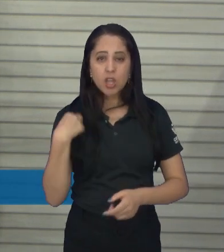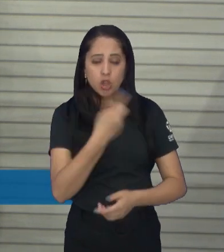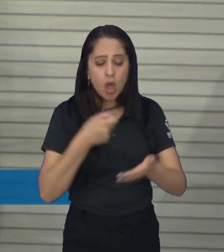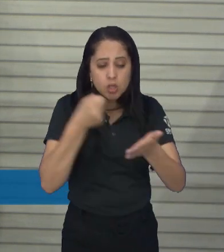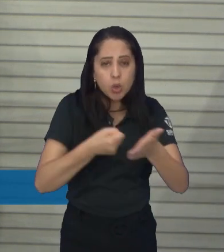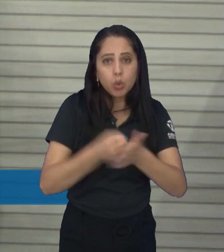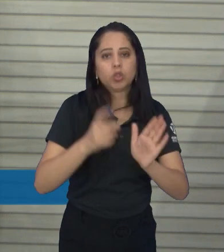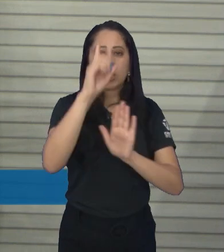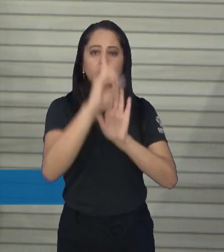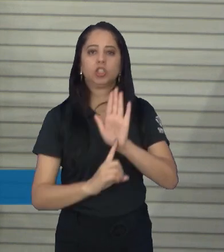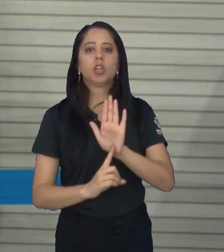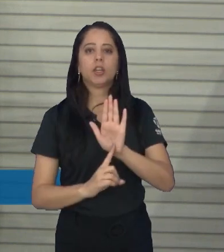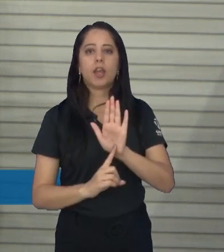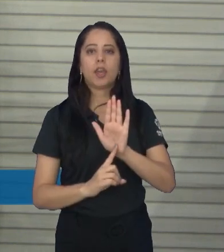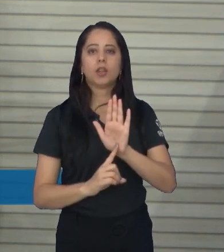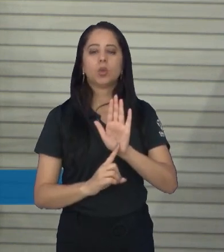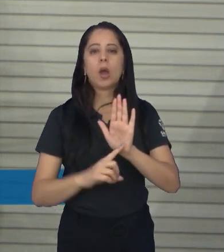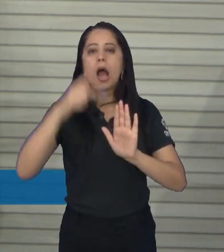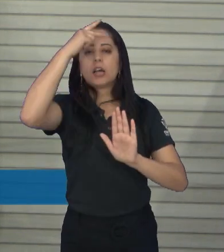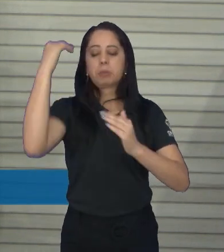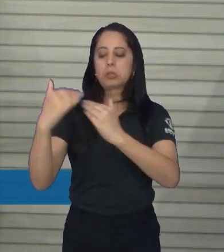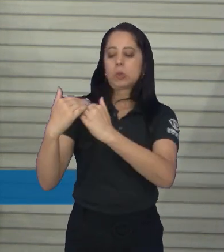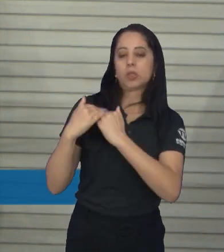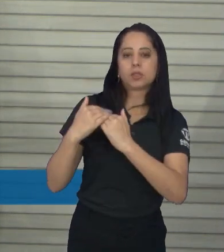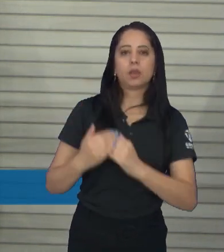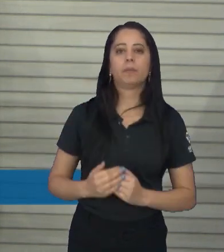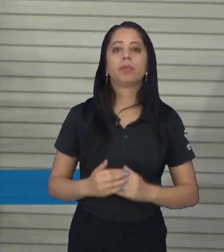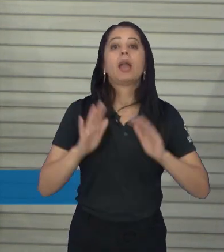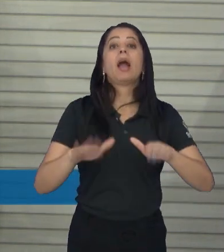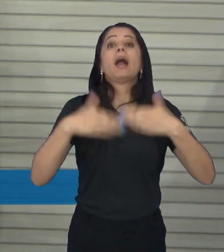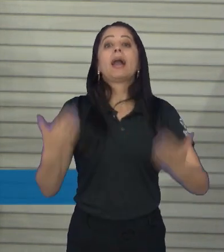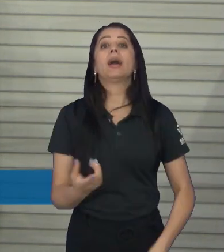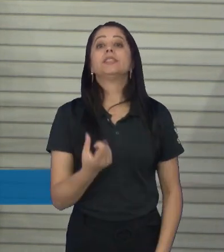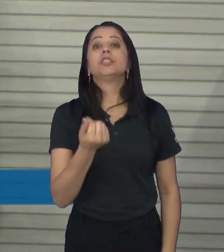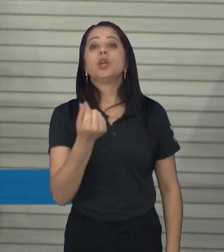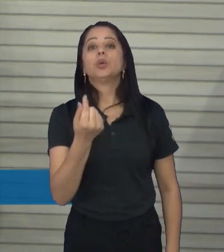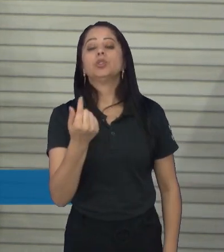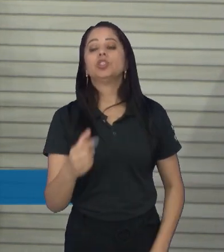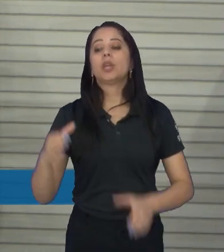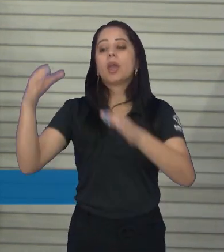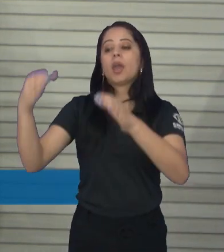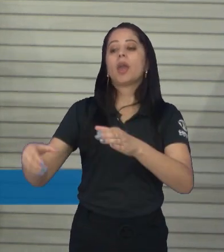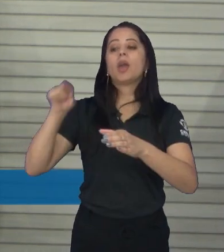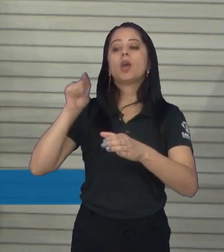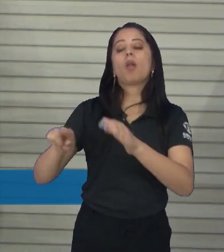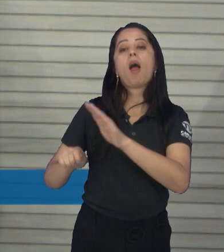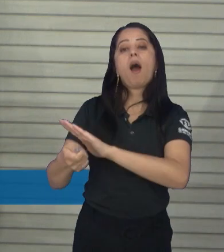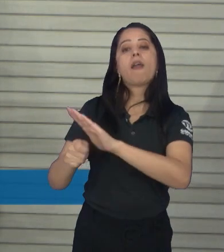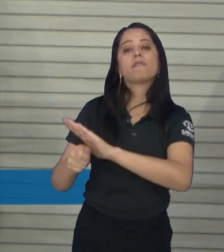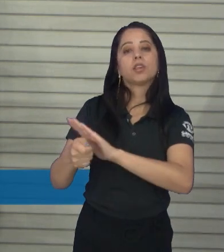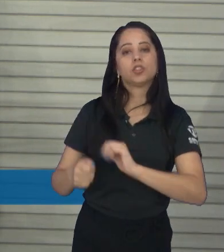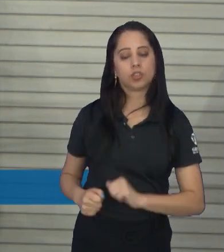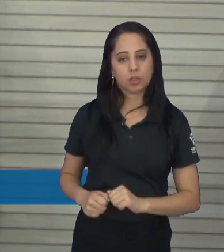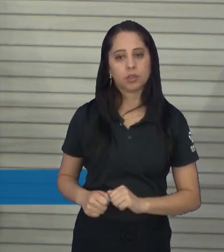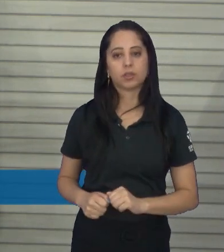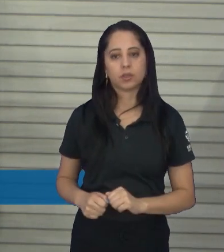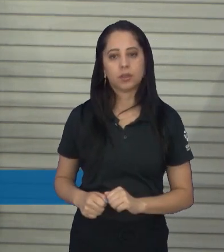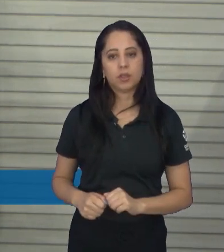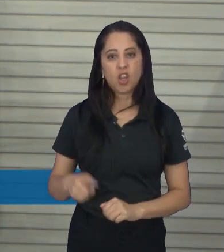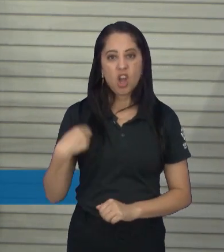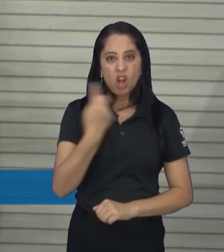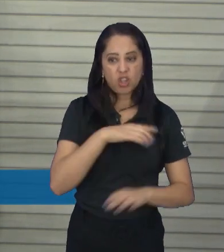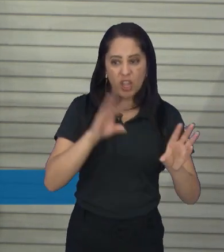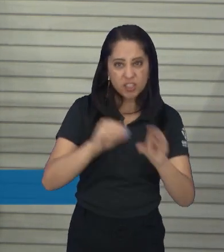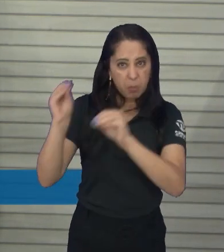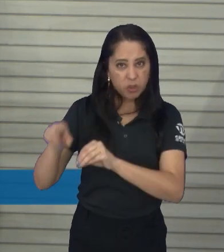aí sim eu quero saber aonde é que tá o dinheiro para regularização fundiária do banhado também que tem que estar no orçamento porque nós não